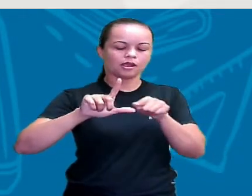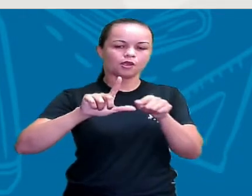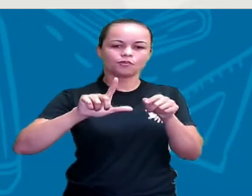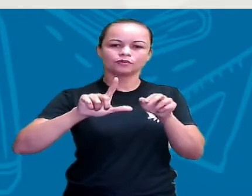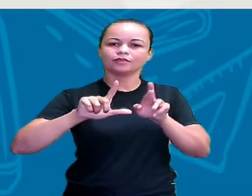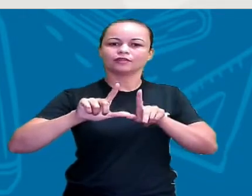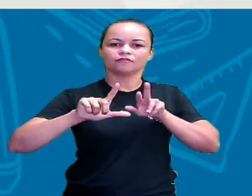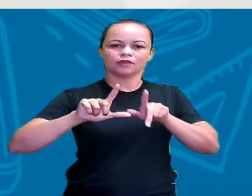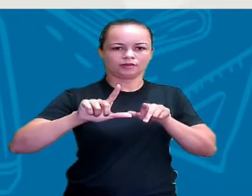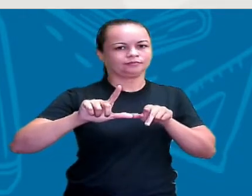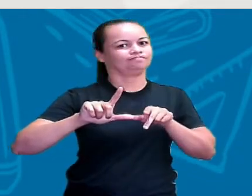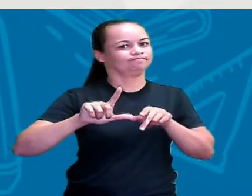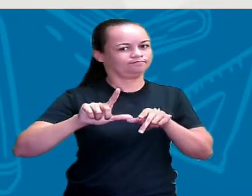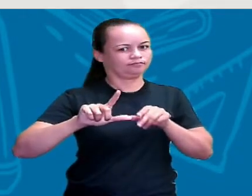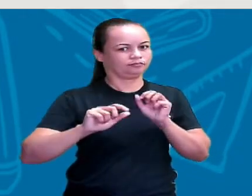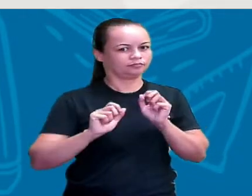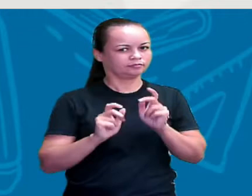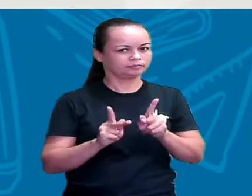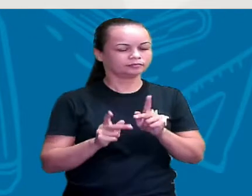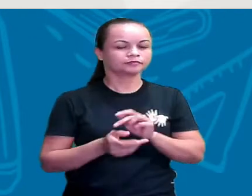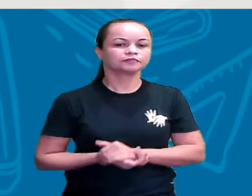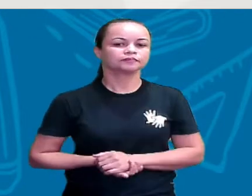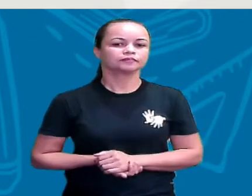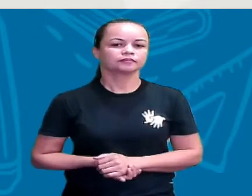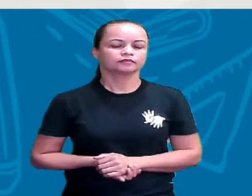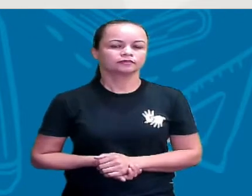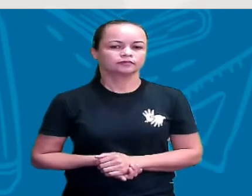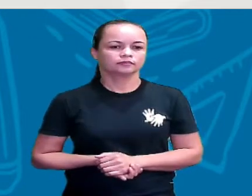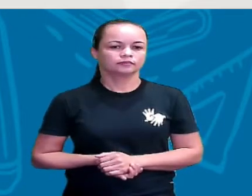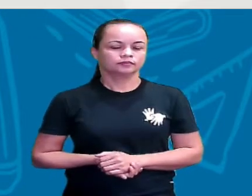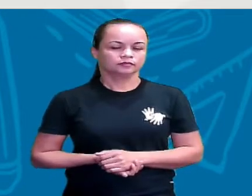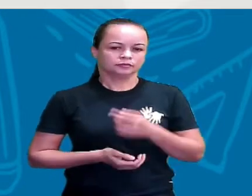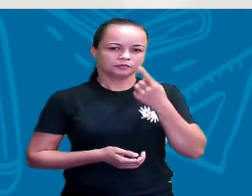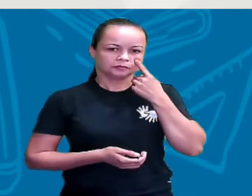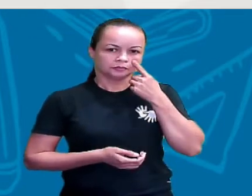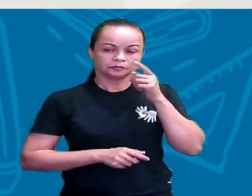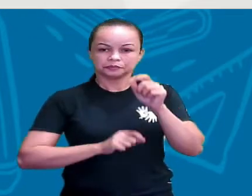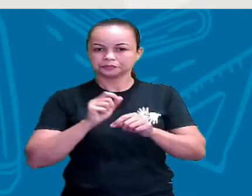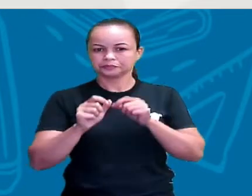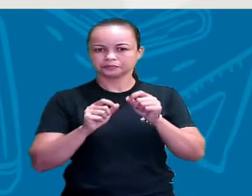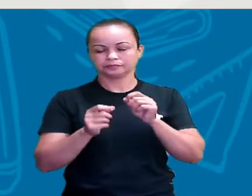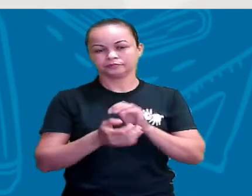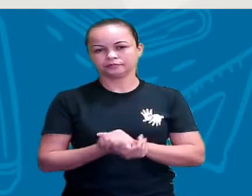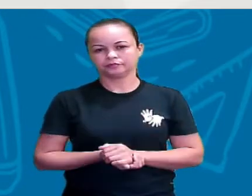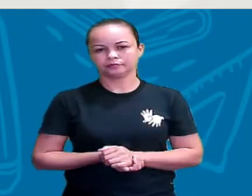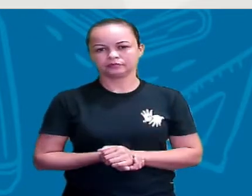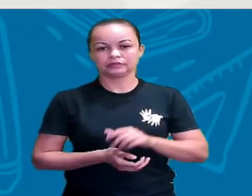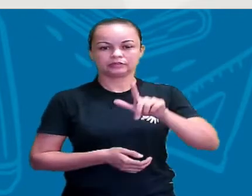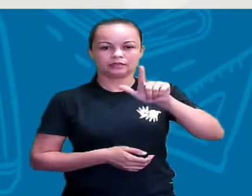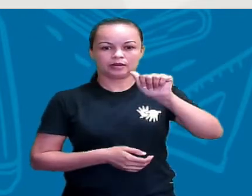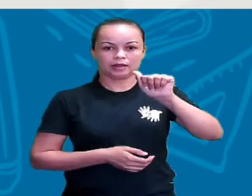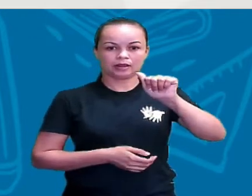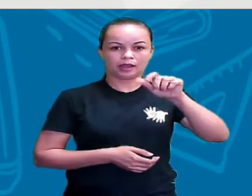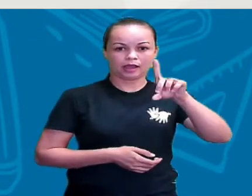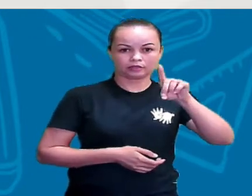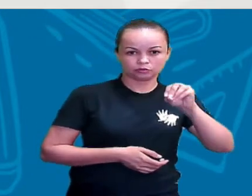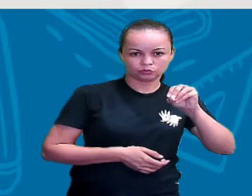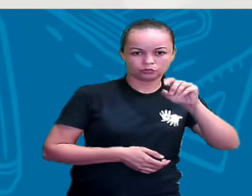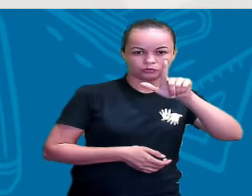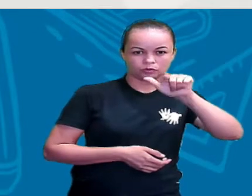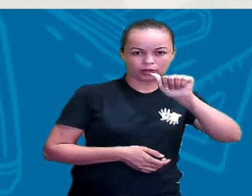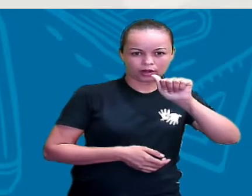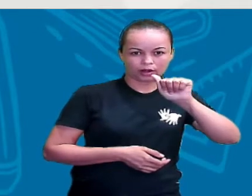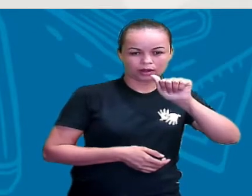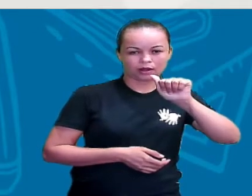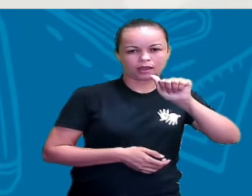diferente. Tá ok? Então, ó, ele diz o seguinte, ó, lado, lado e lado.